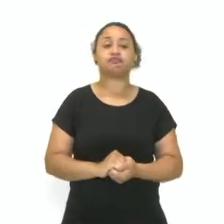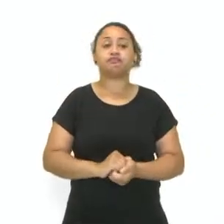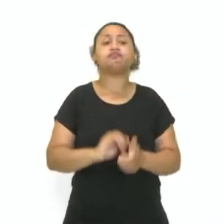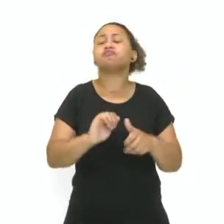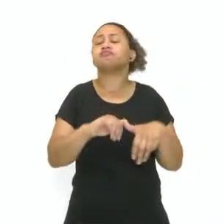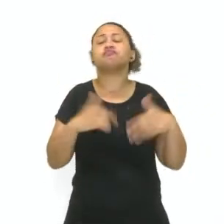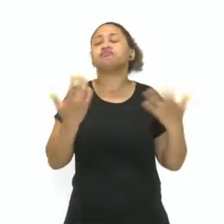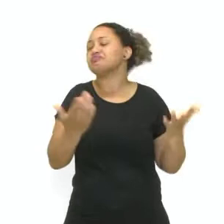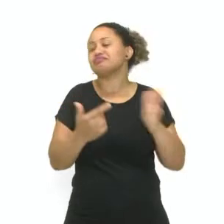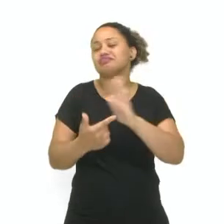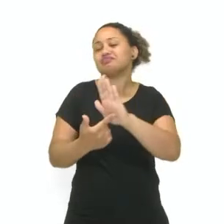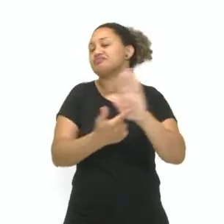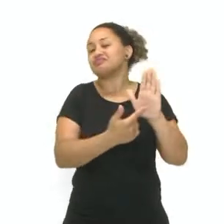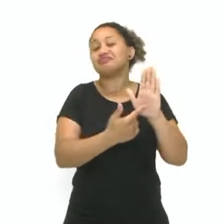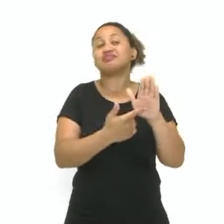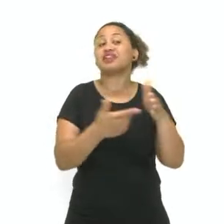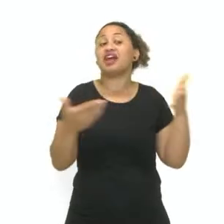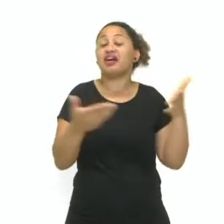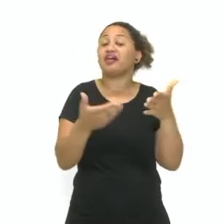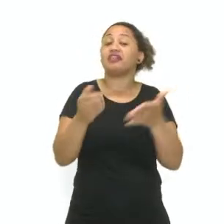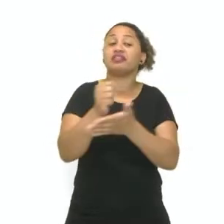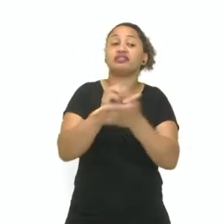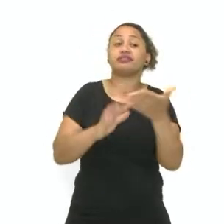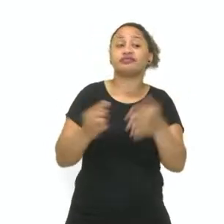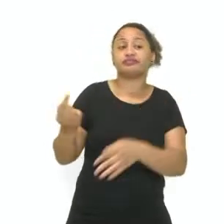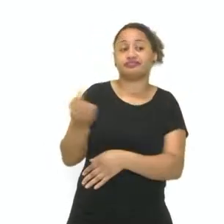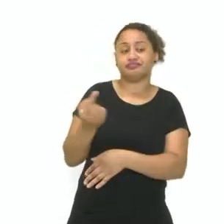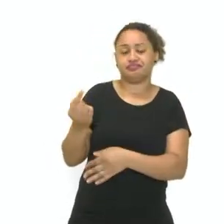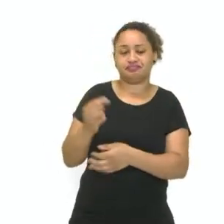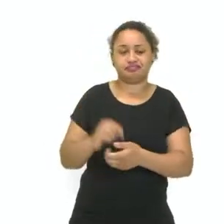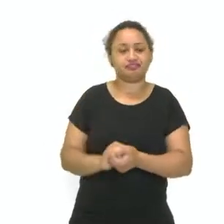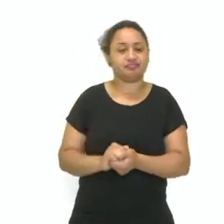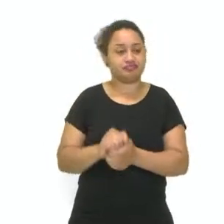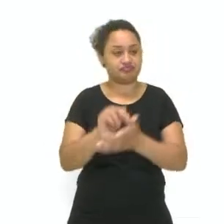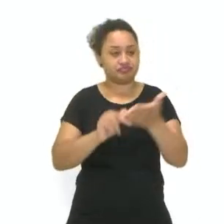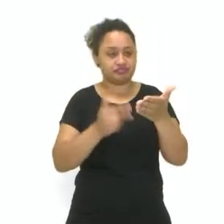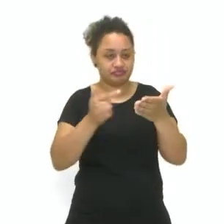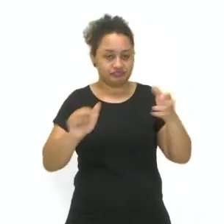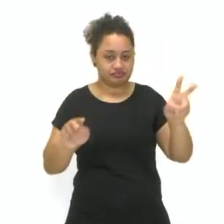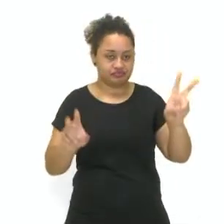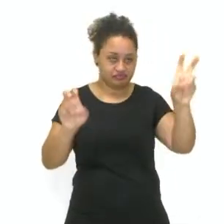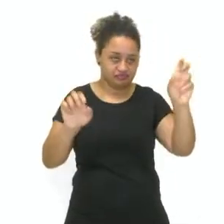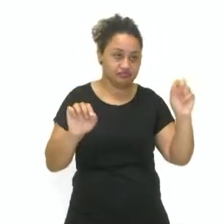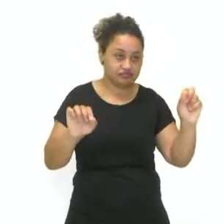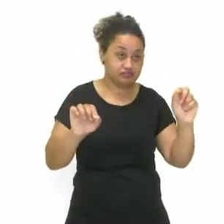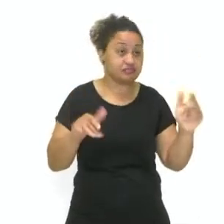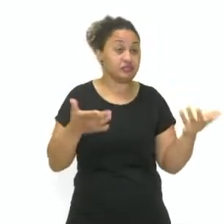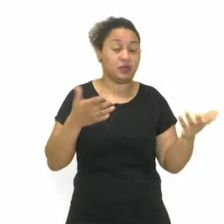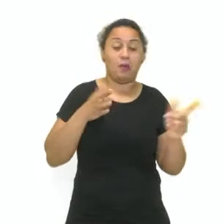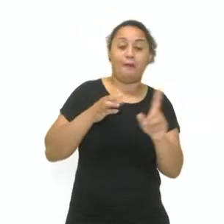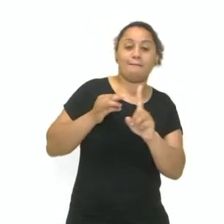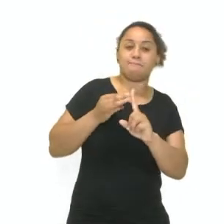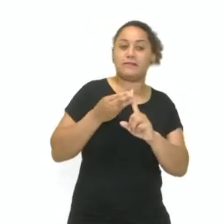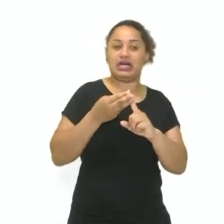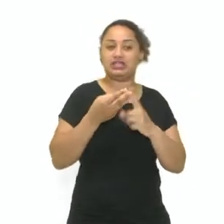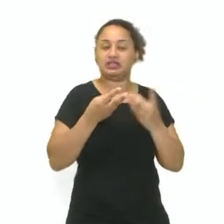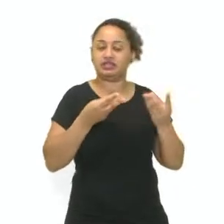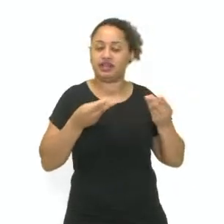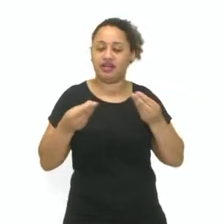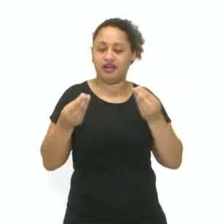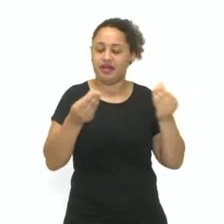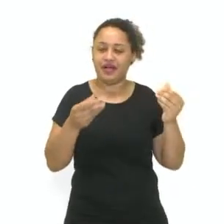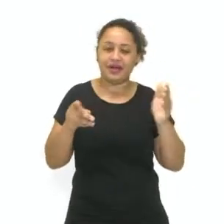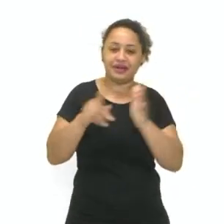dessa apresentação, chegamos à atividade 1. Releia comigo. Aquele denso mistério que envolve